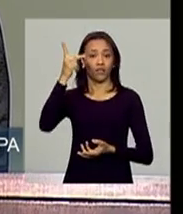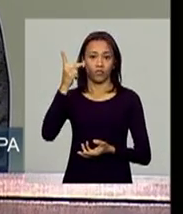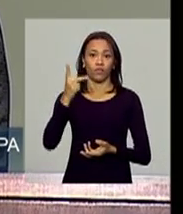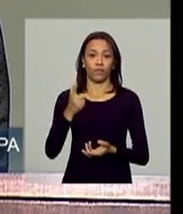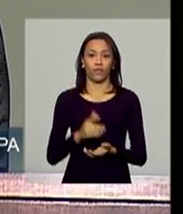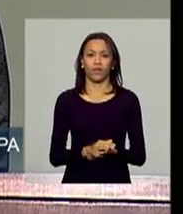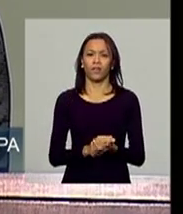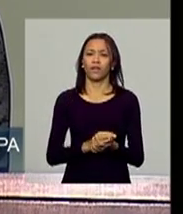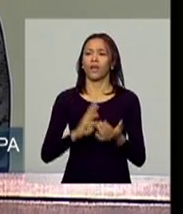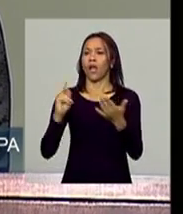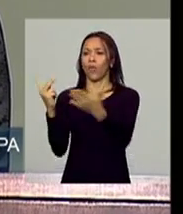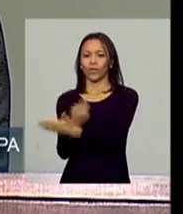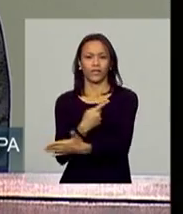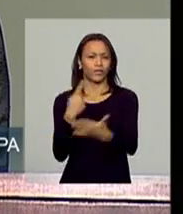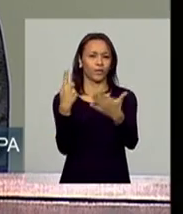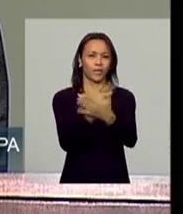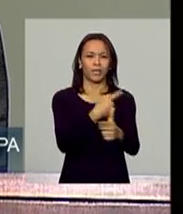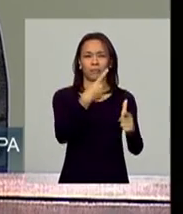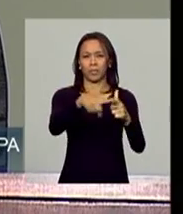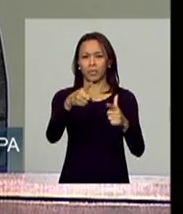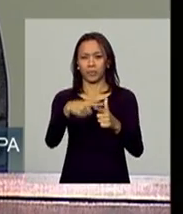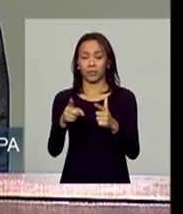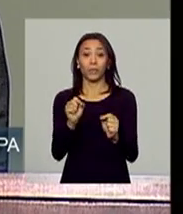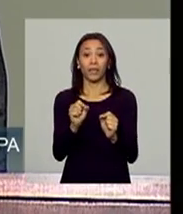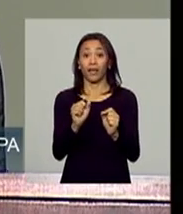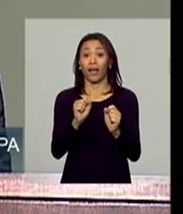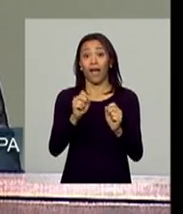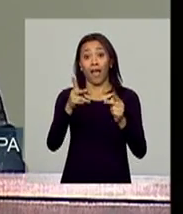as constantes ameaças à paz mundial.